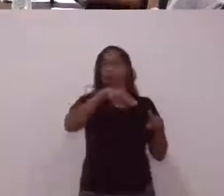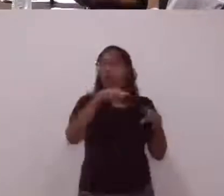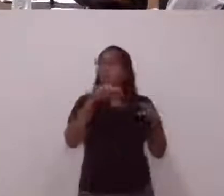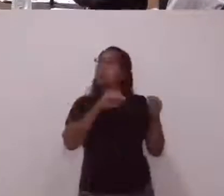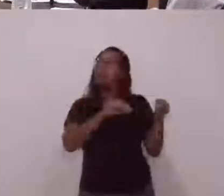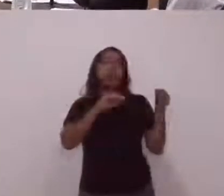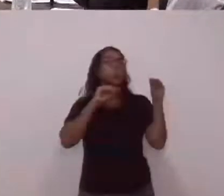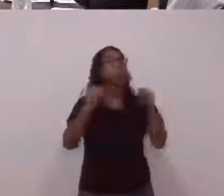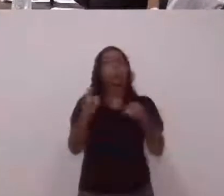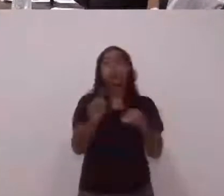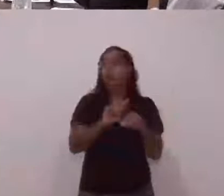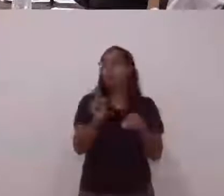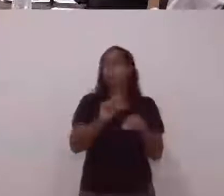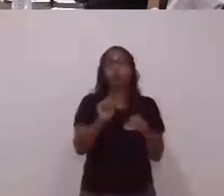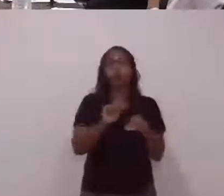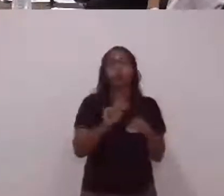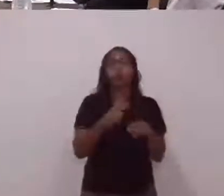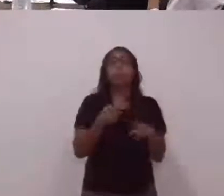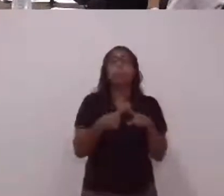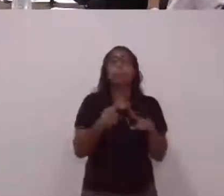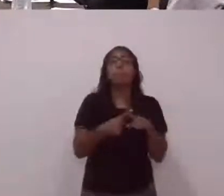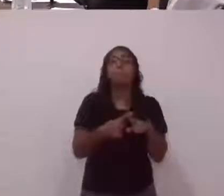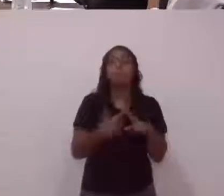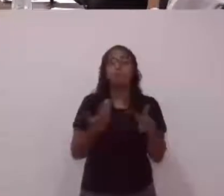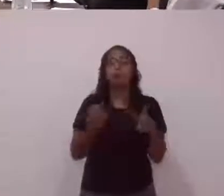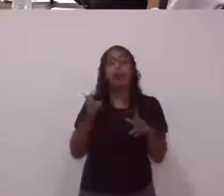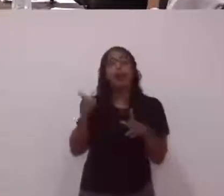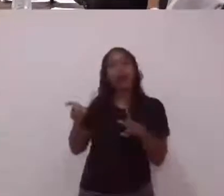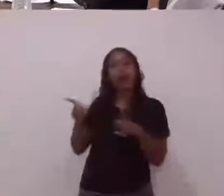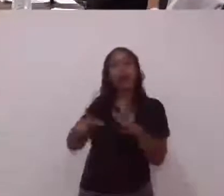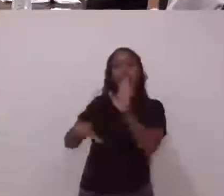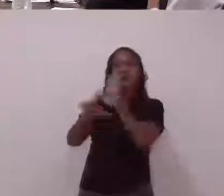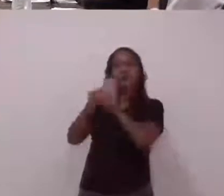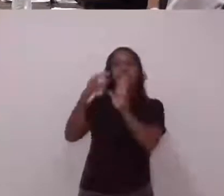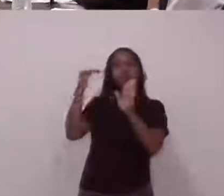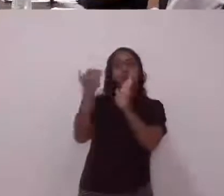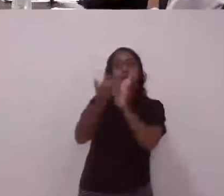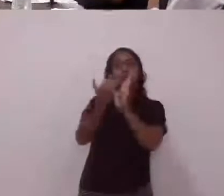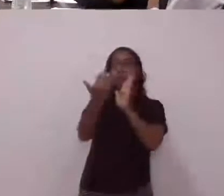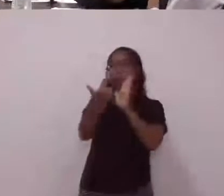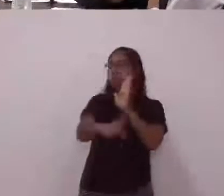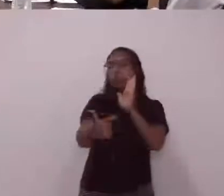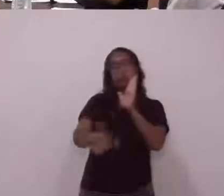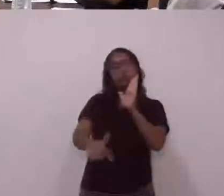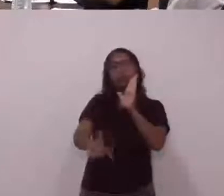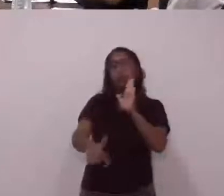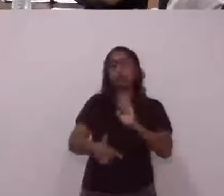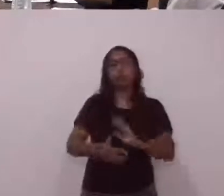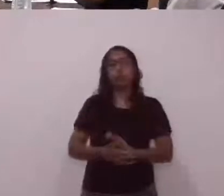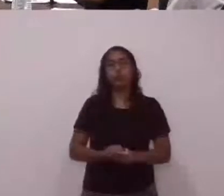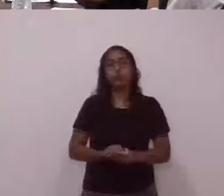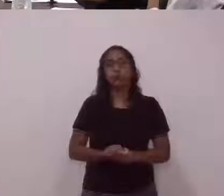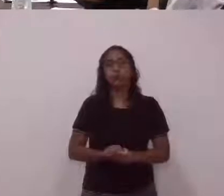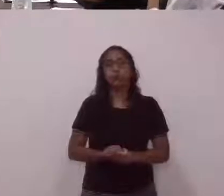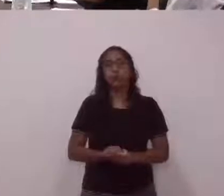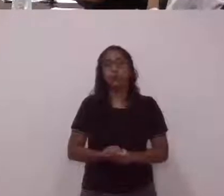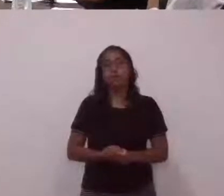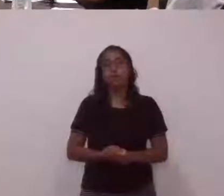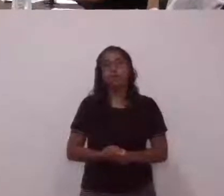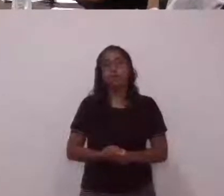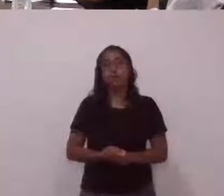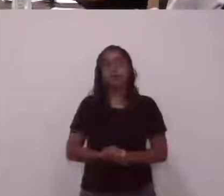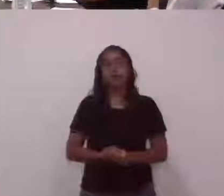por representar conduta ilegal diante da legislação estadual de regência. Os